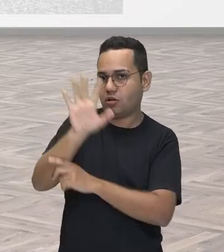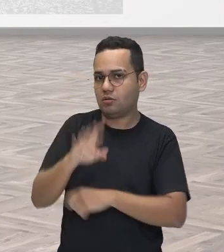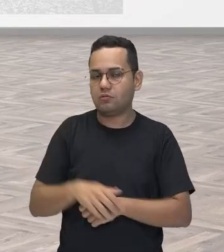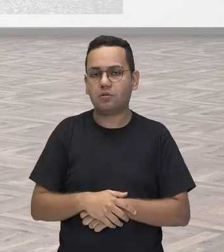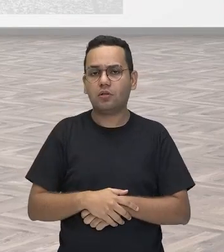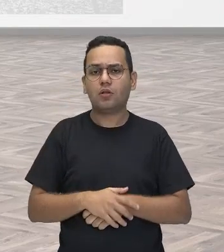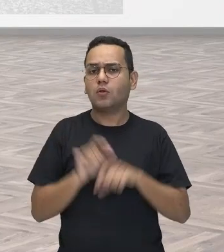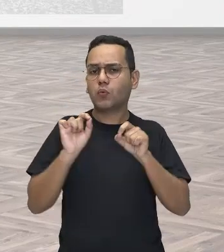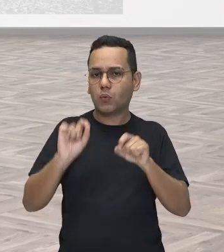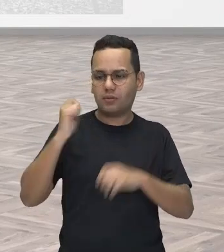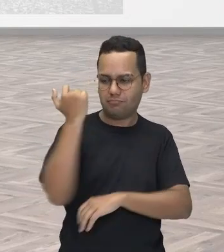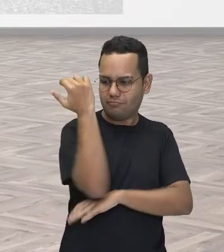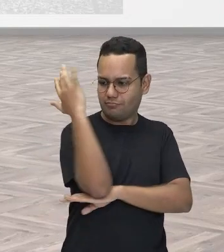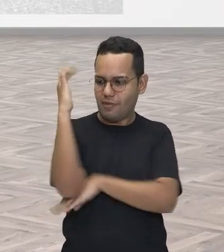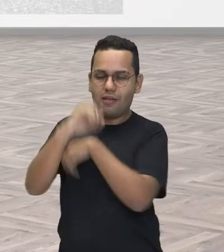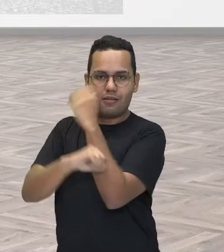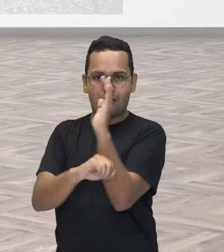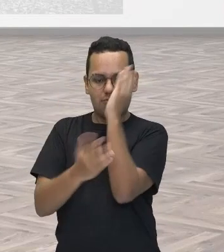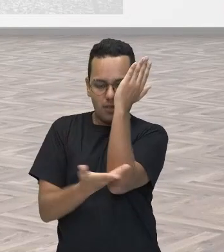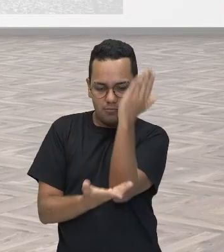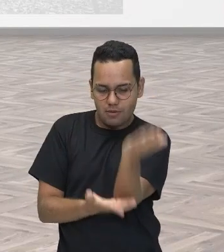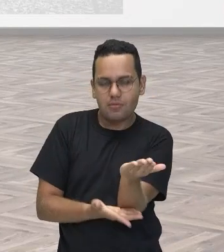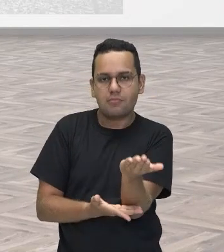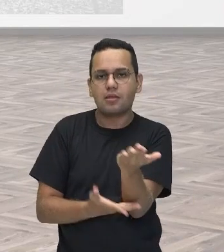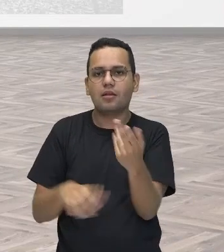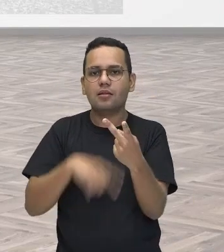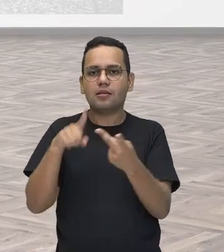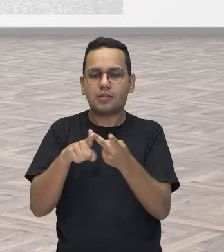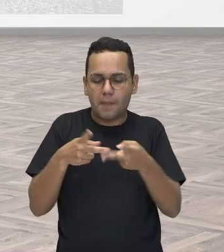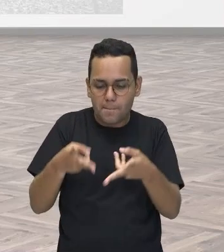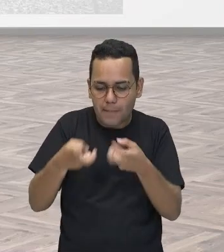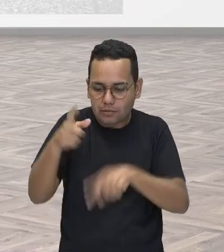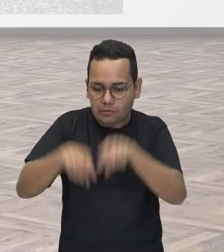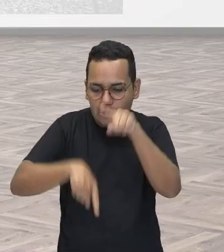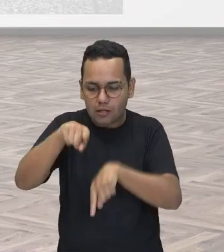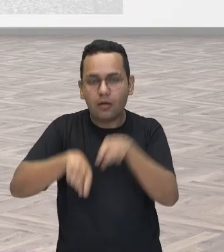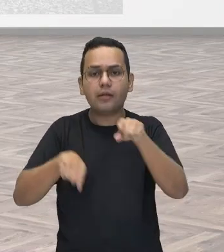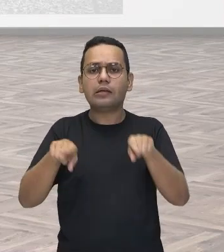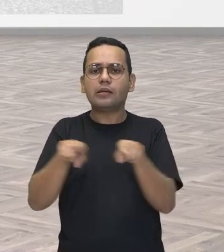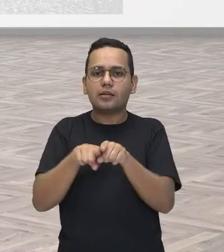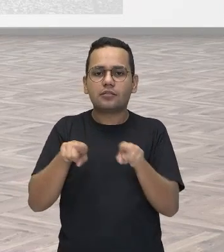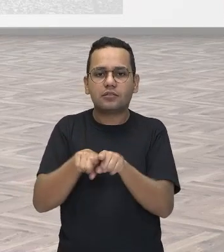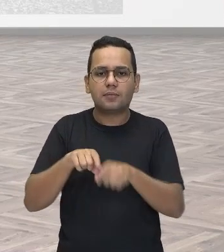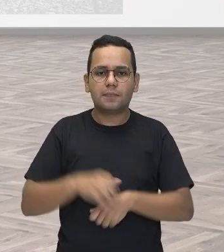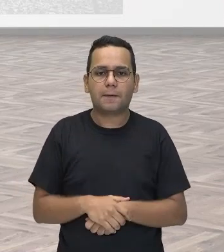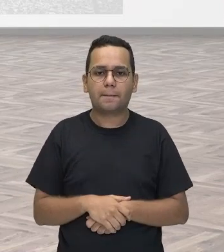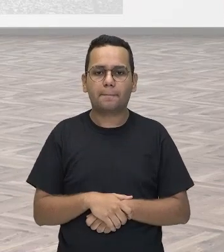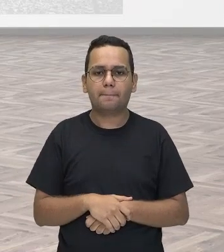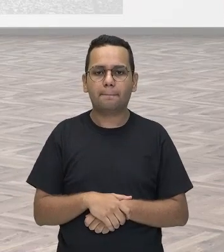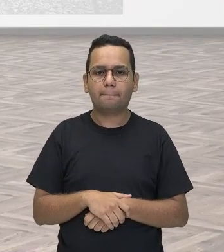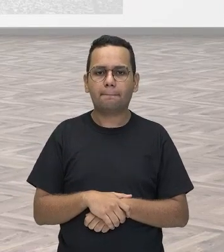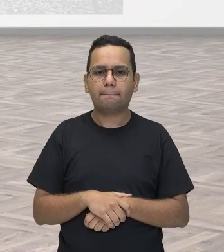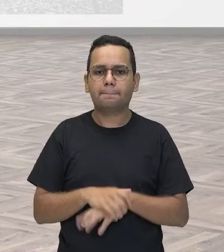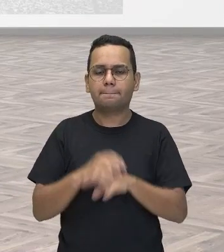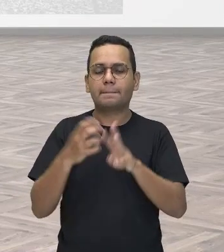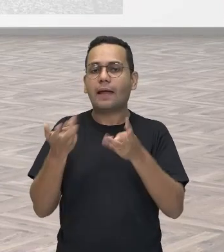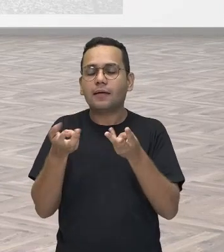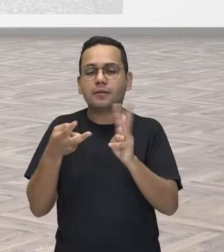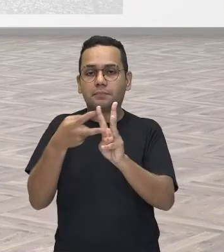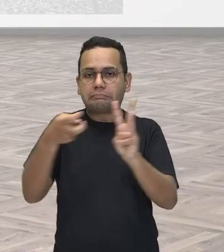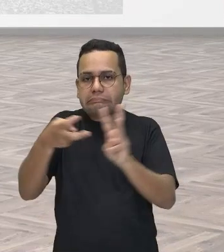de minério, e também continua um processo de extinção dos povos originários que muito depende, assim como todo o planeta, deste importante